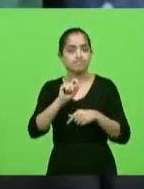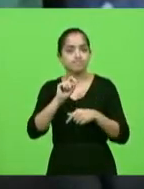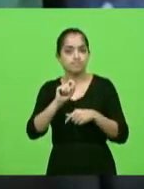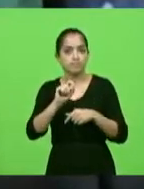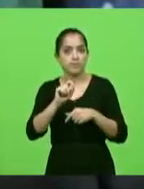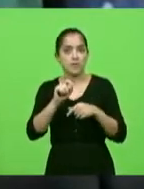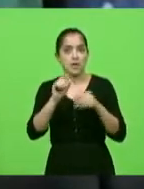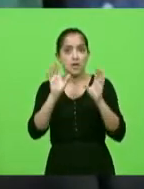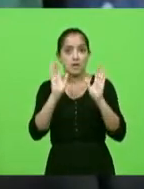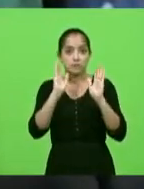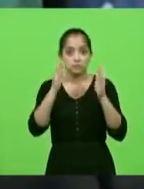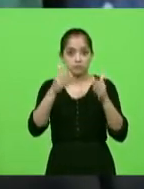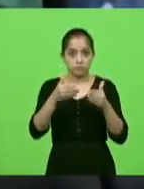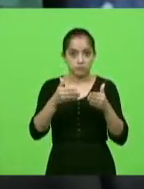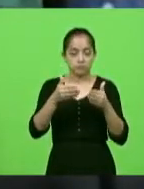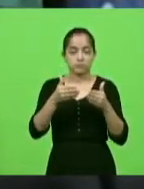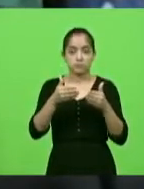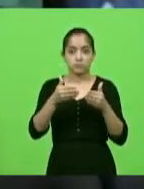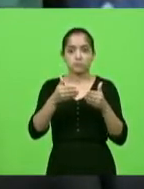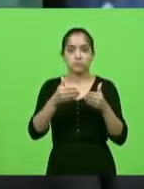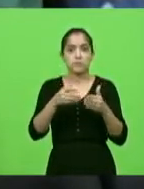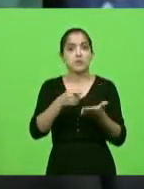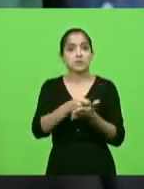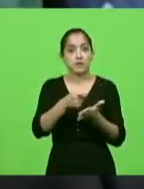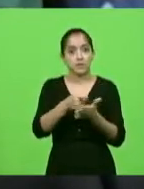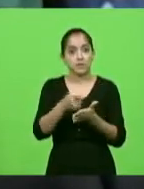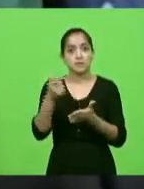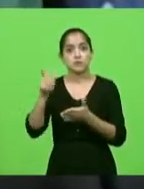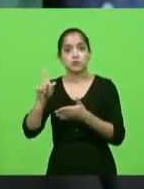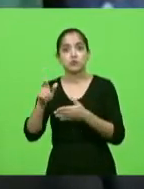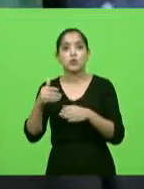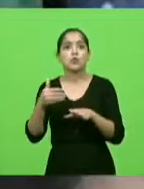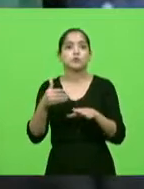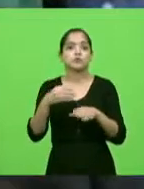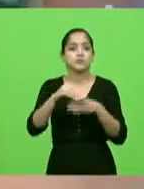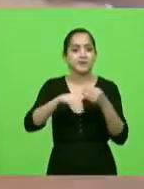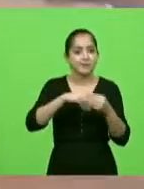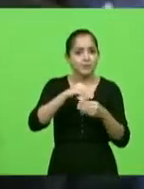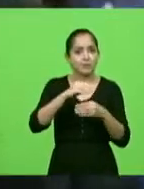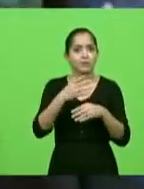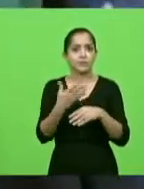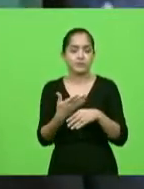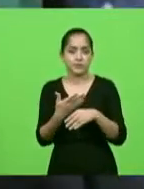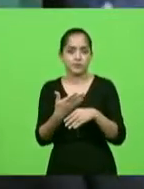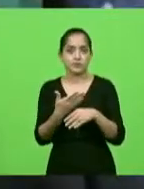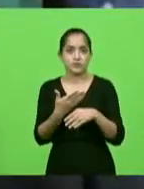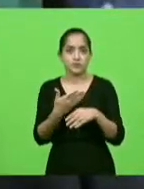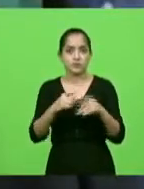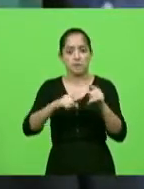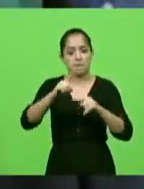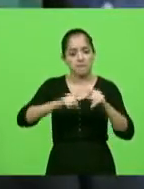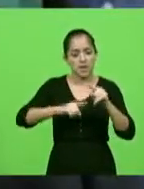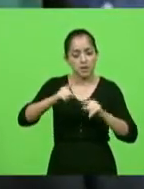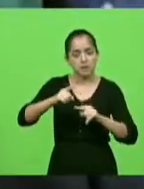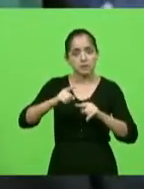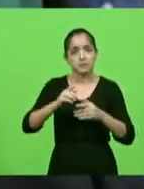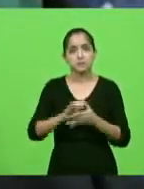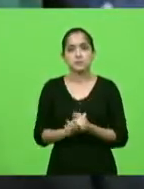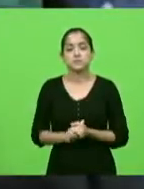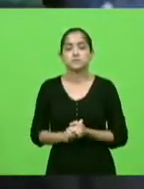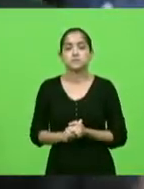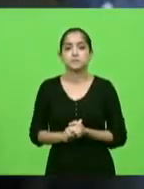uma especial de breve, diante da pressão de outros envolvidos para, aliás, segurar os equipamentos, fecha